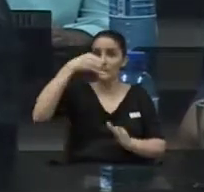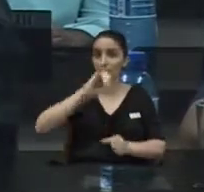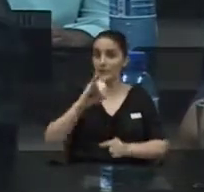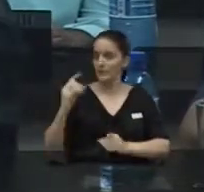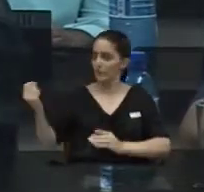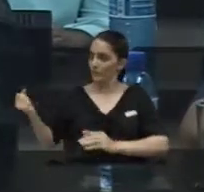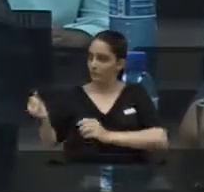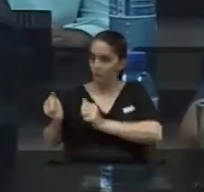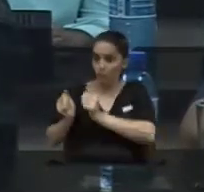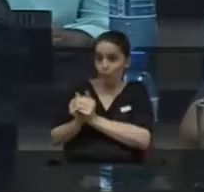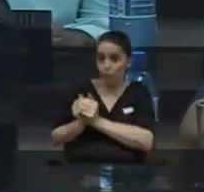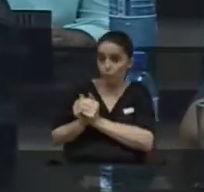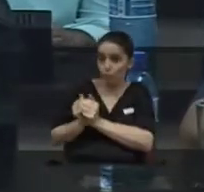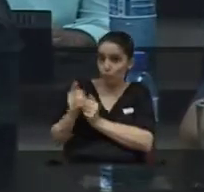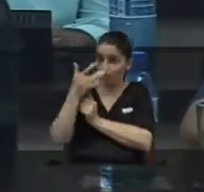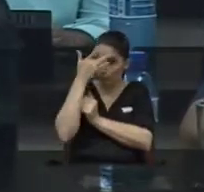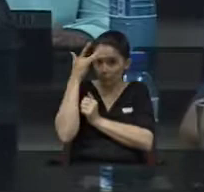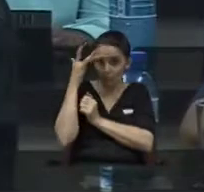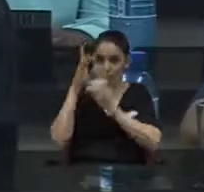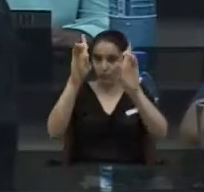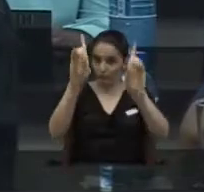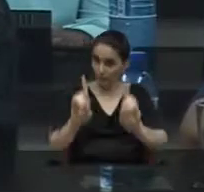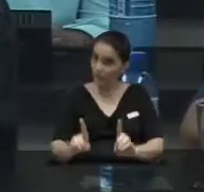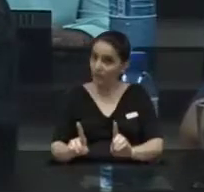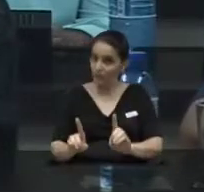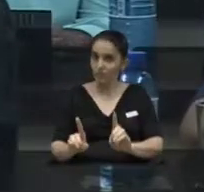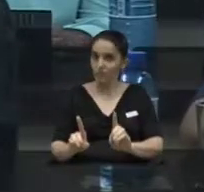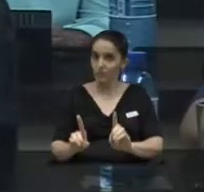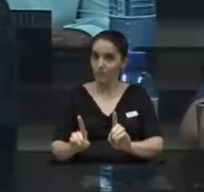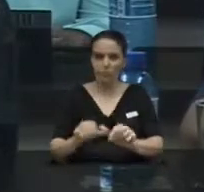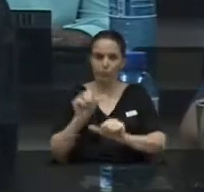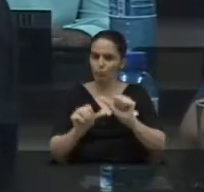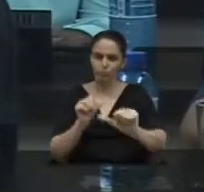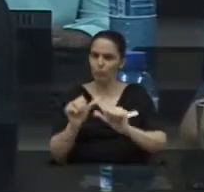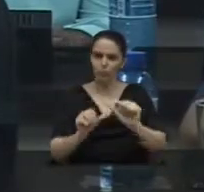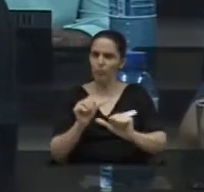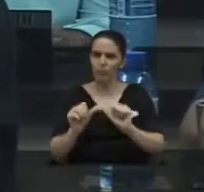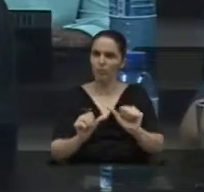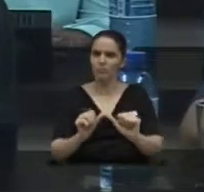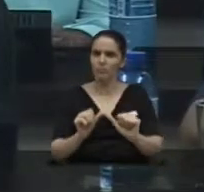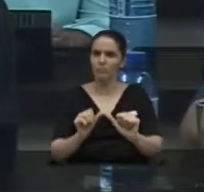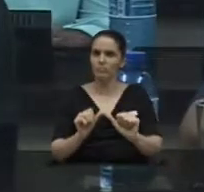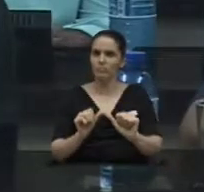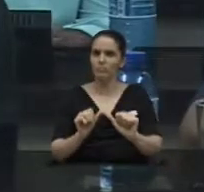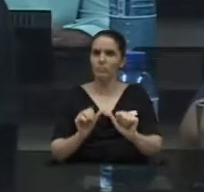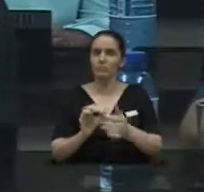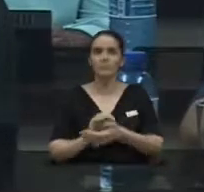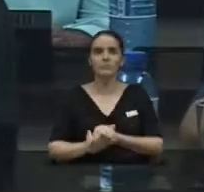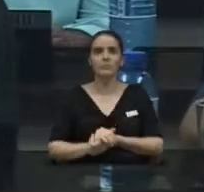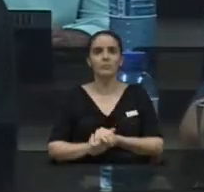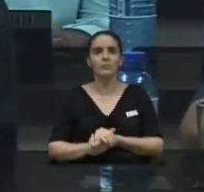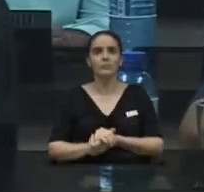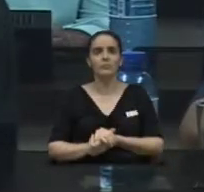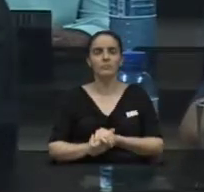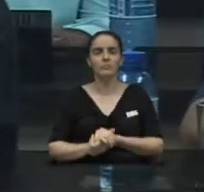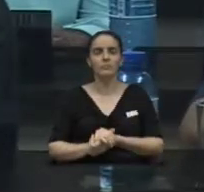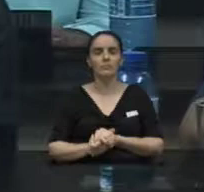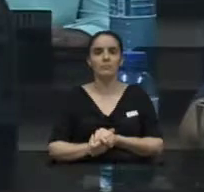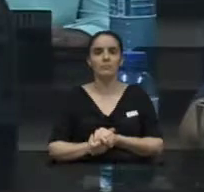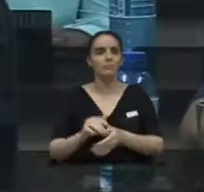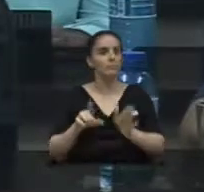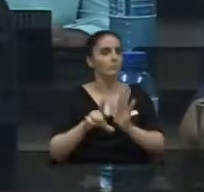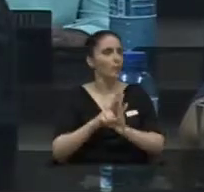o deficiente, né? Então, isso não foi mudado até agora e também não foi objeto de mudança na